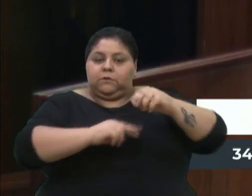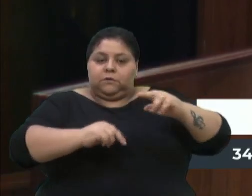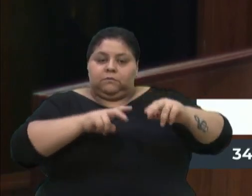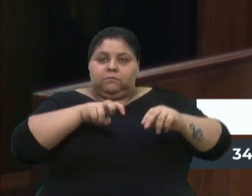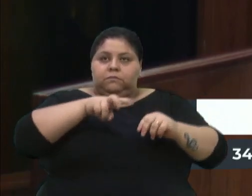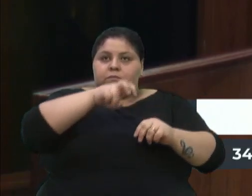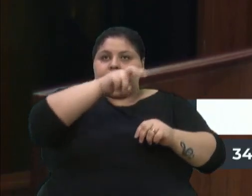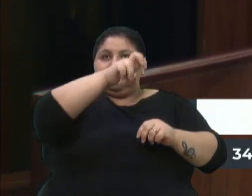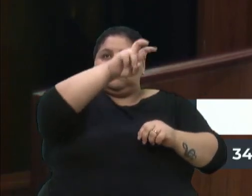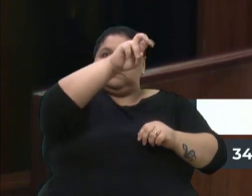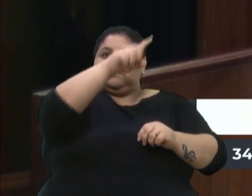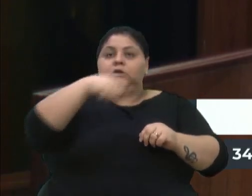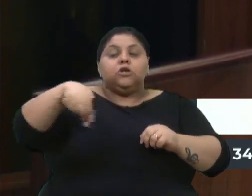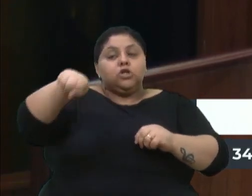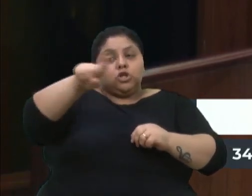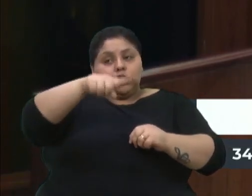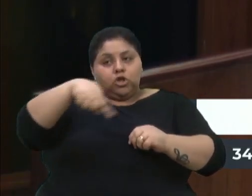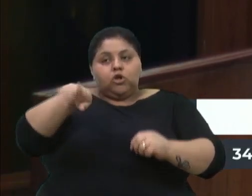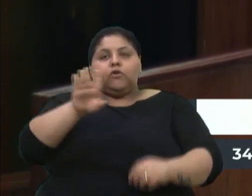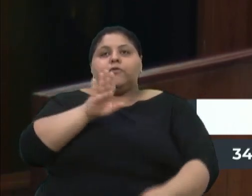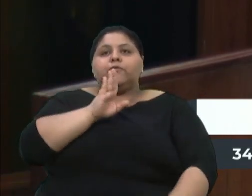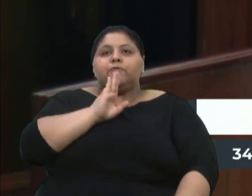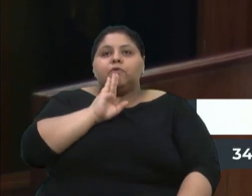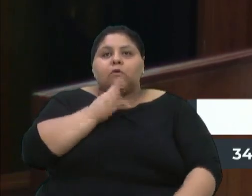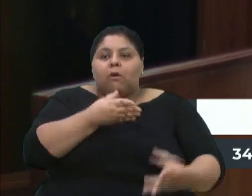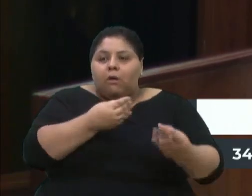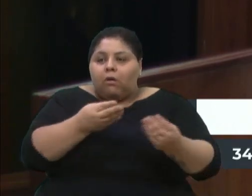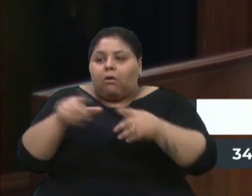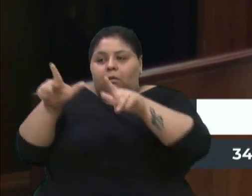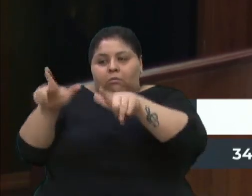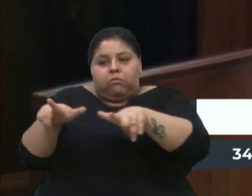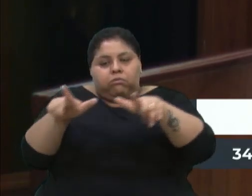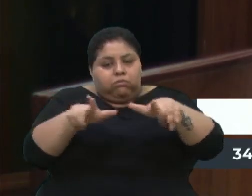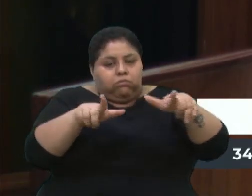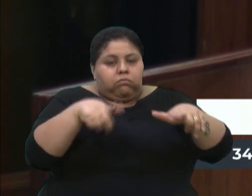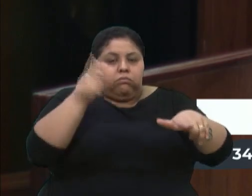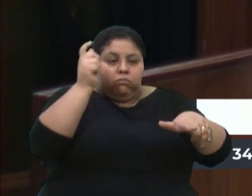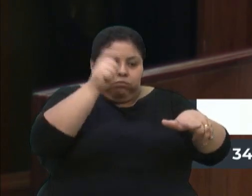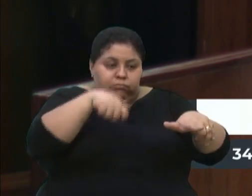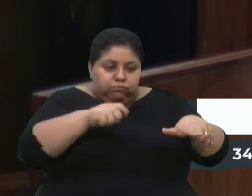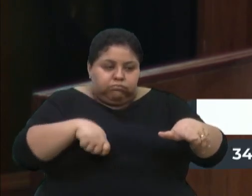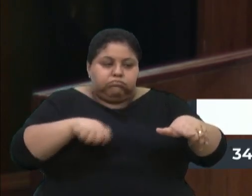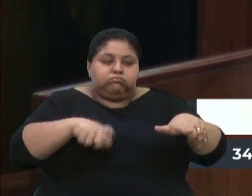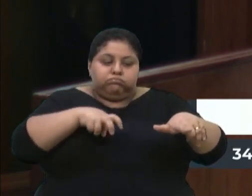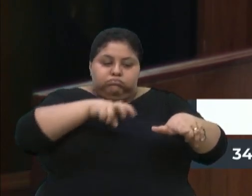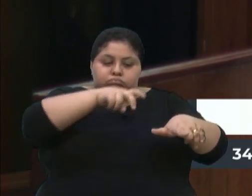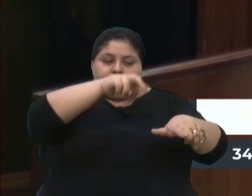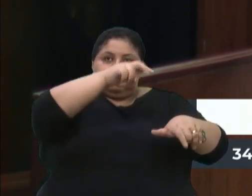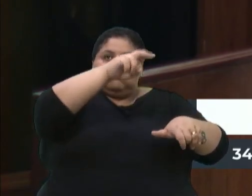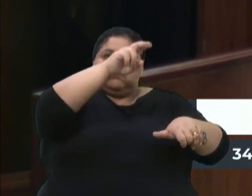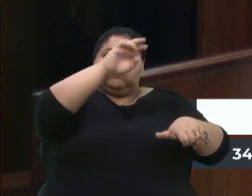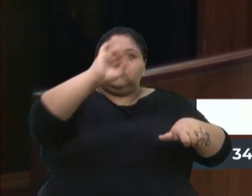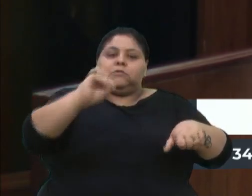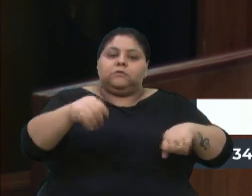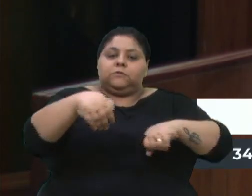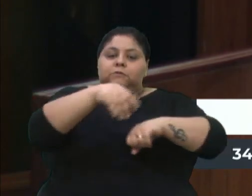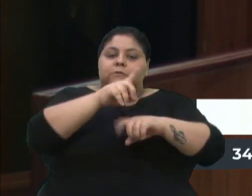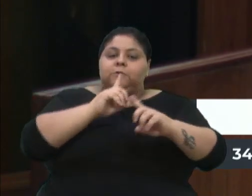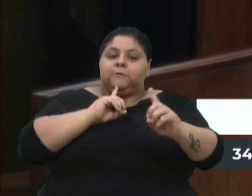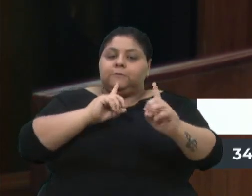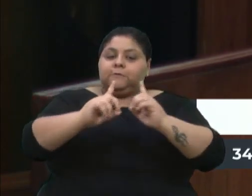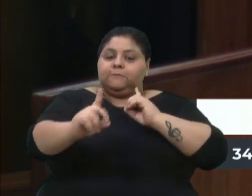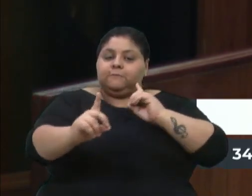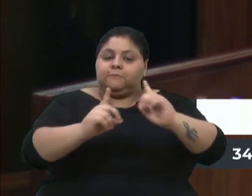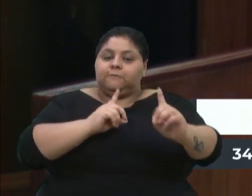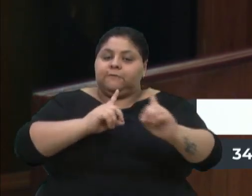escadarias. Nós que conhecemos muitos locais que precisam de escadarias. Vias conservadas em paralelepípedo,